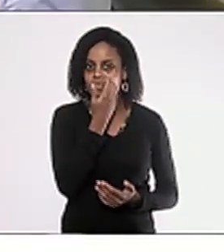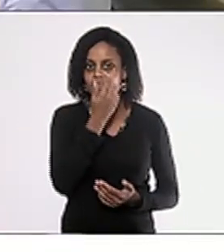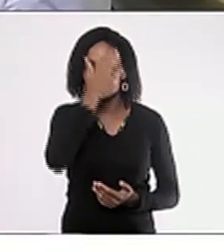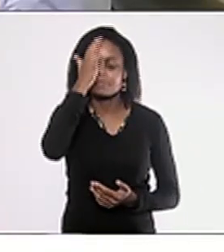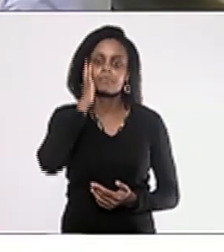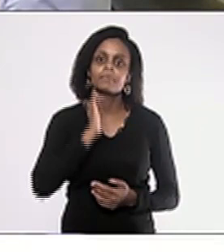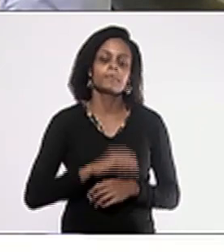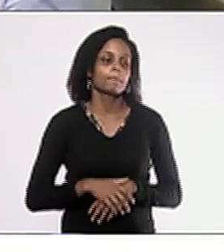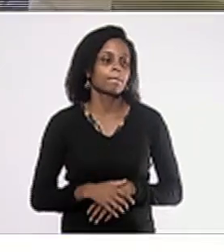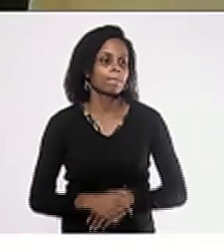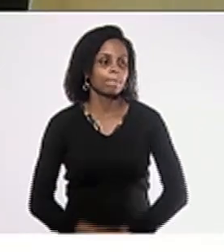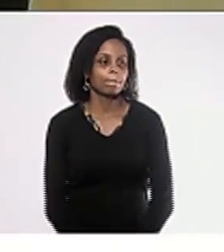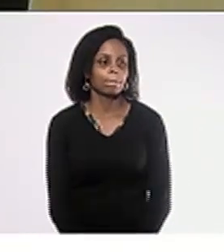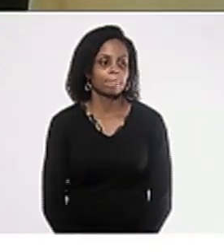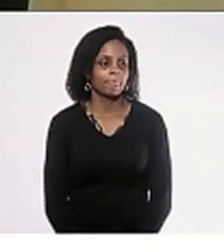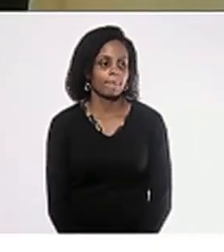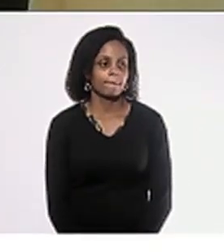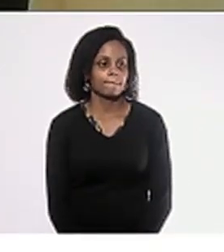Certo.